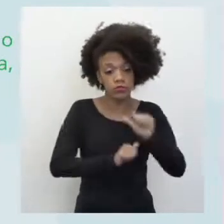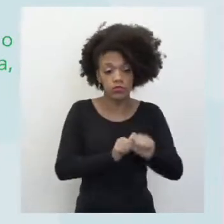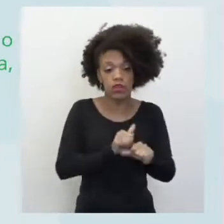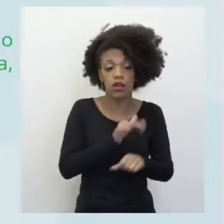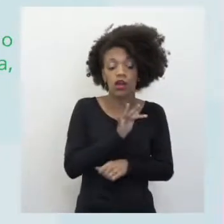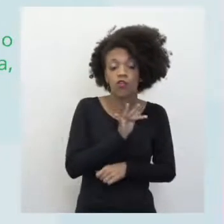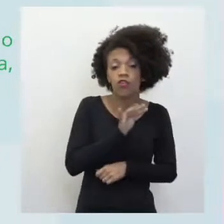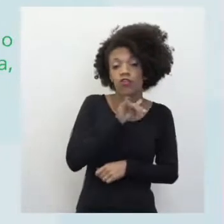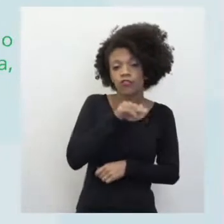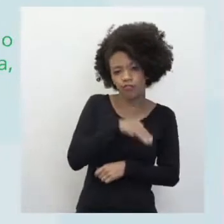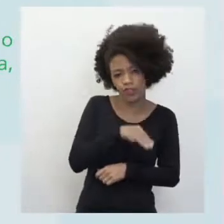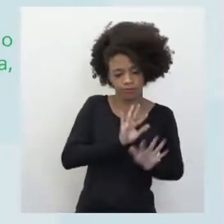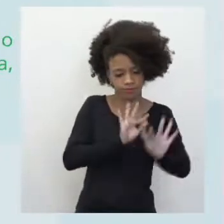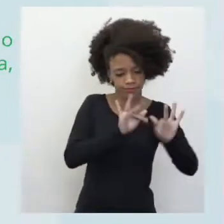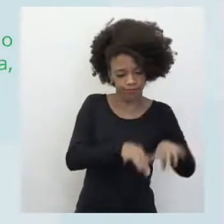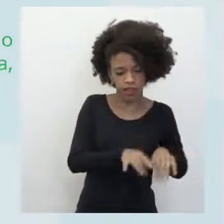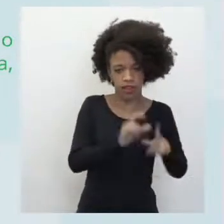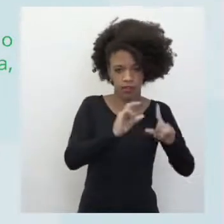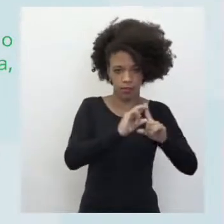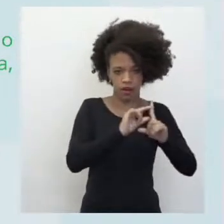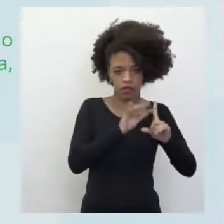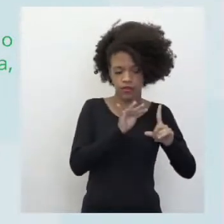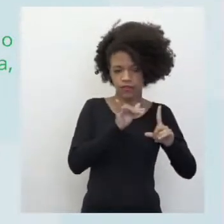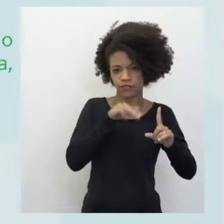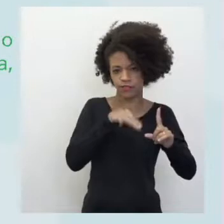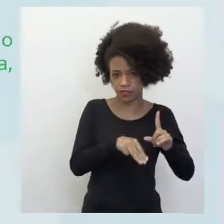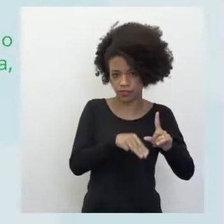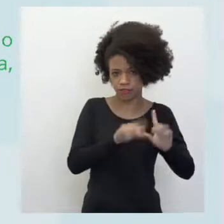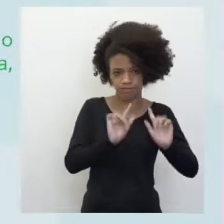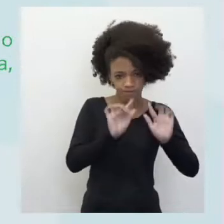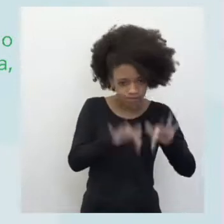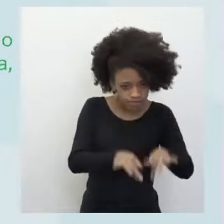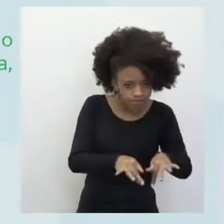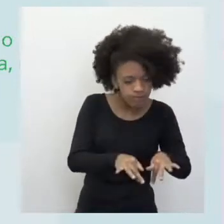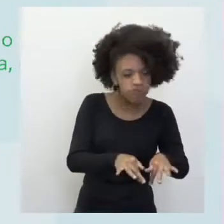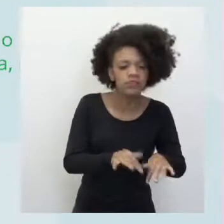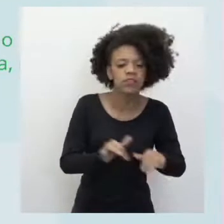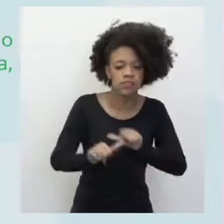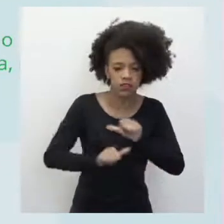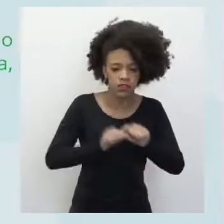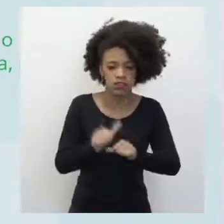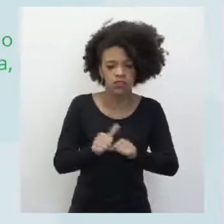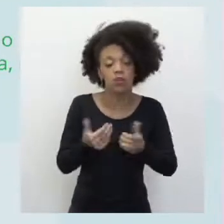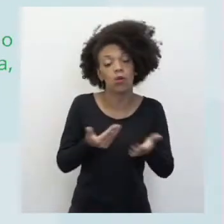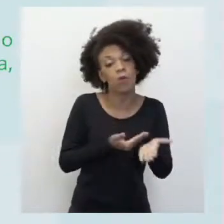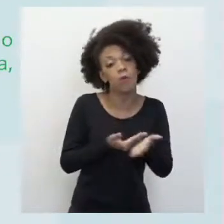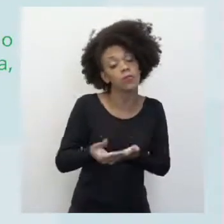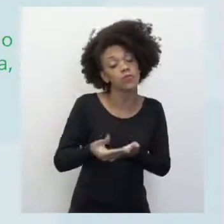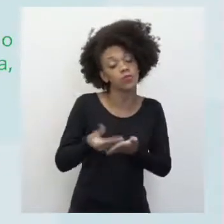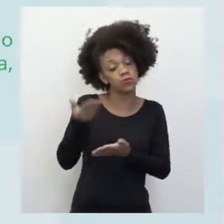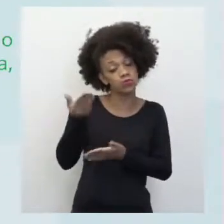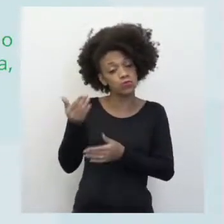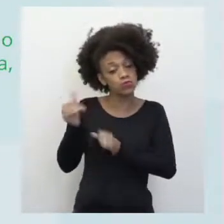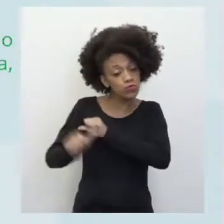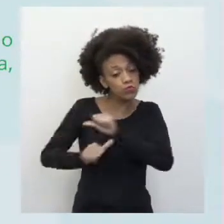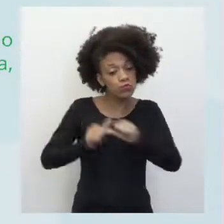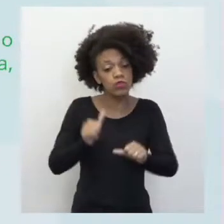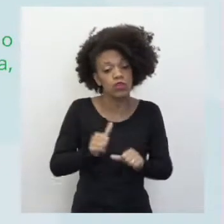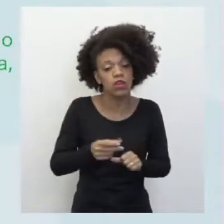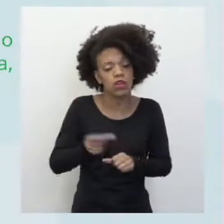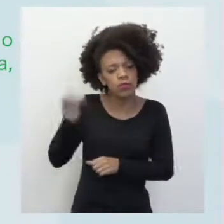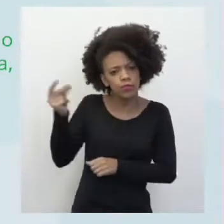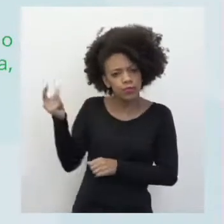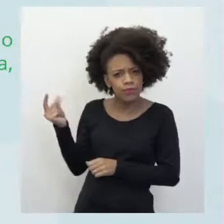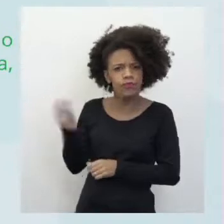dos avós dos meninos, certo? Era no começo dos tempos, então substituiu tudo isso por há muito tempo. Aí